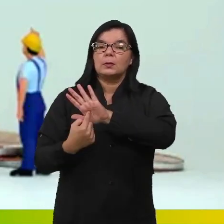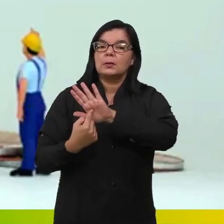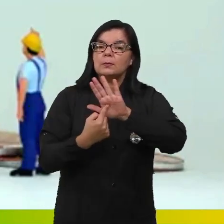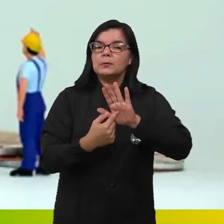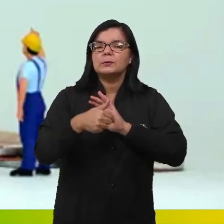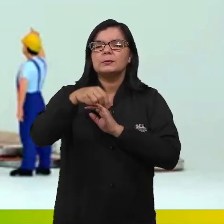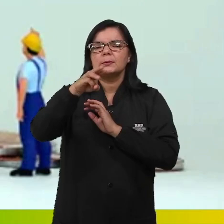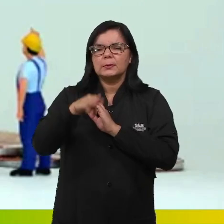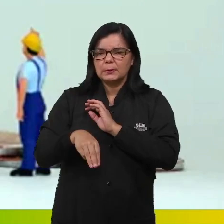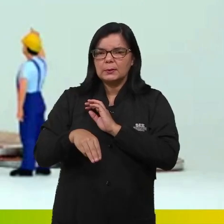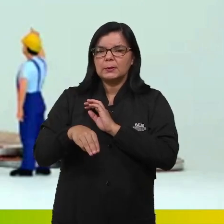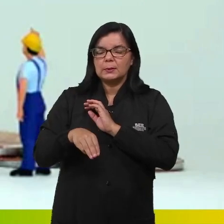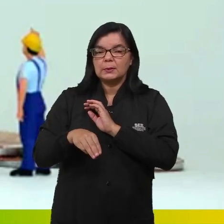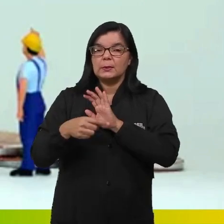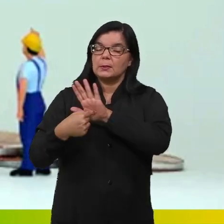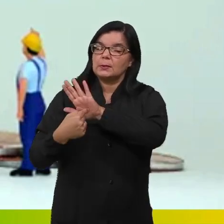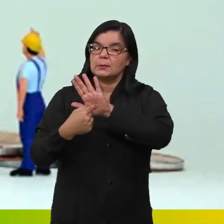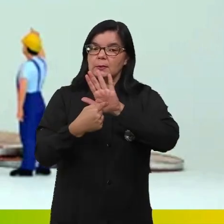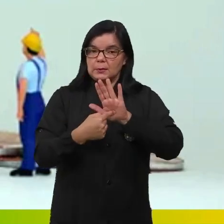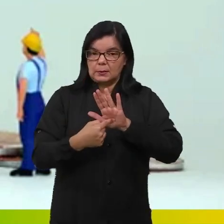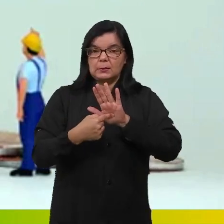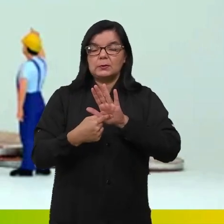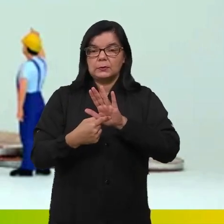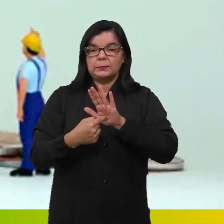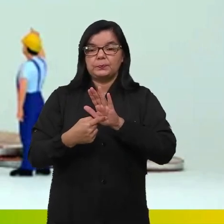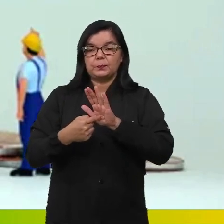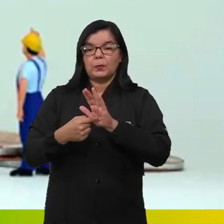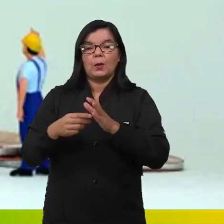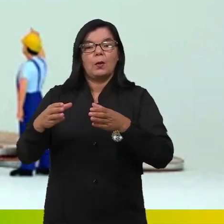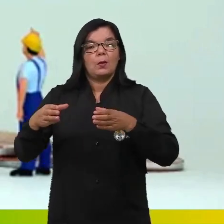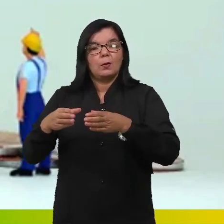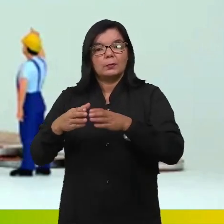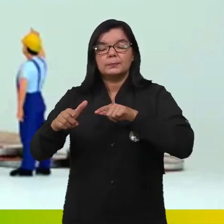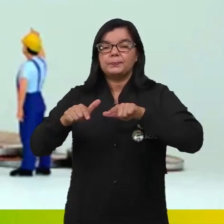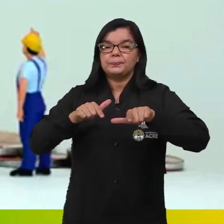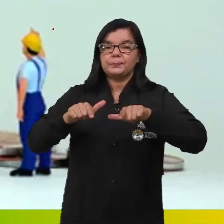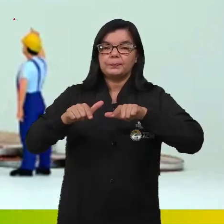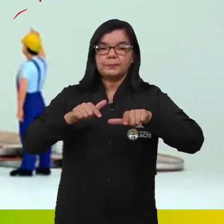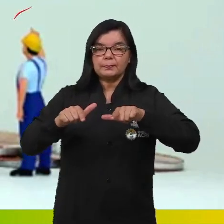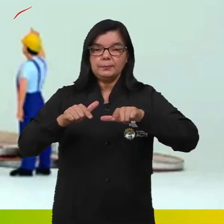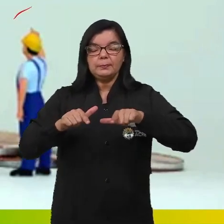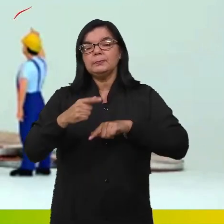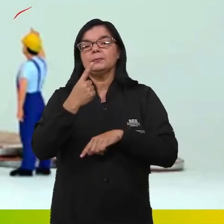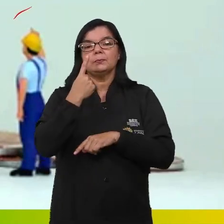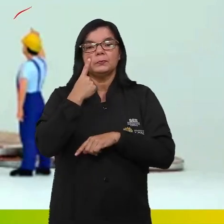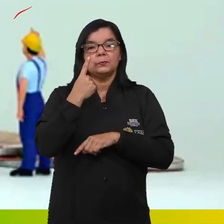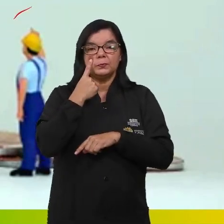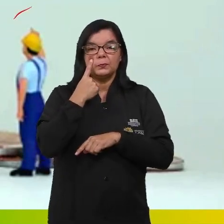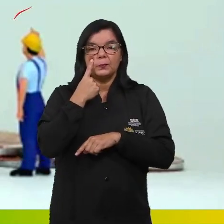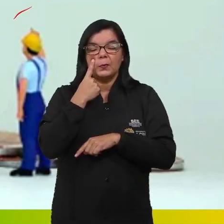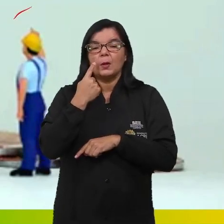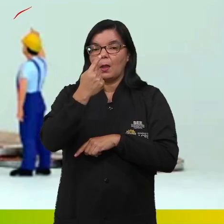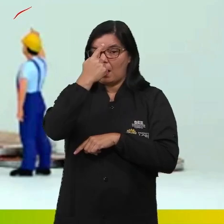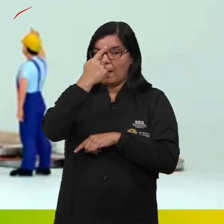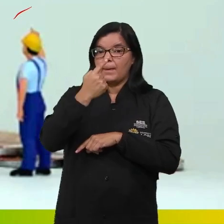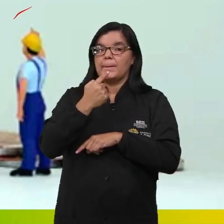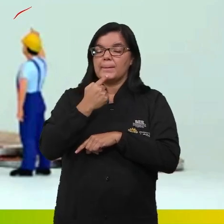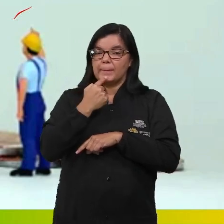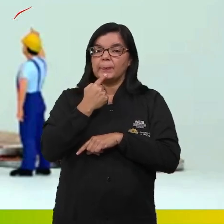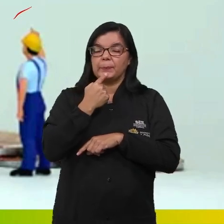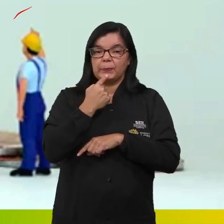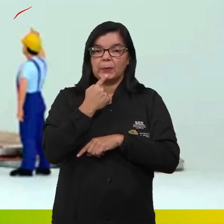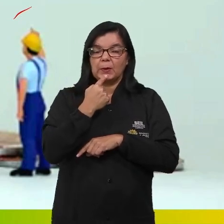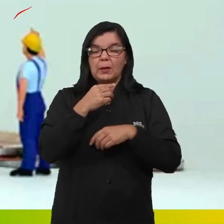representando quem? Elas estão representando a classe trabalhadora, ó. Tá vendo? A imagem, ela traz